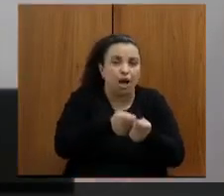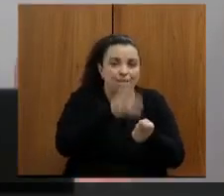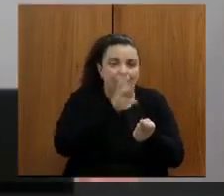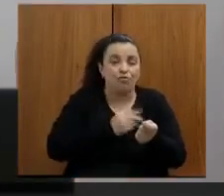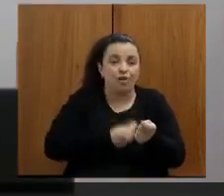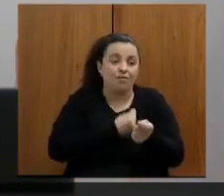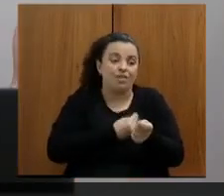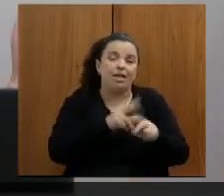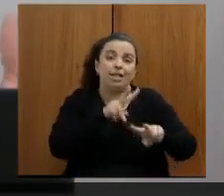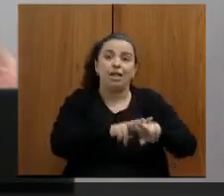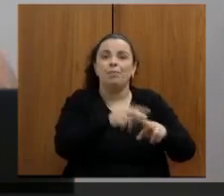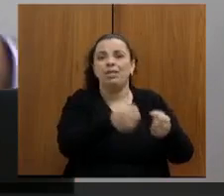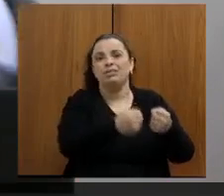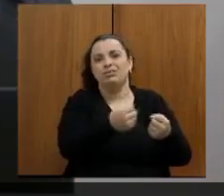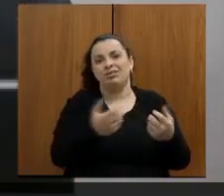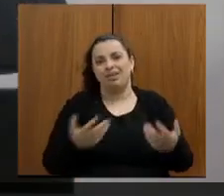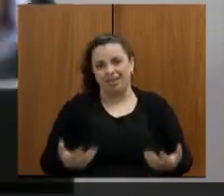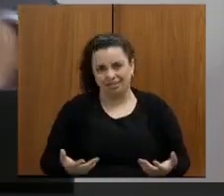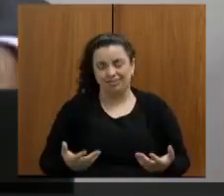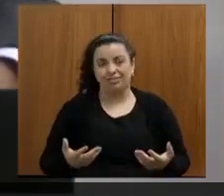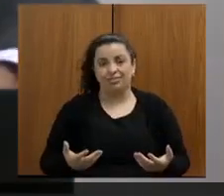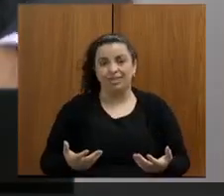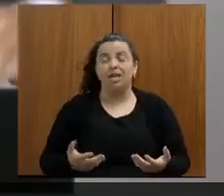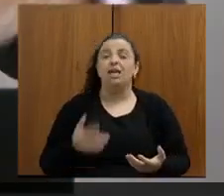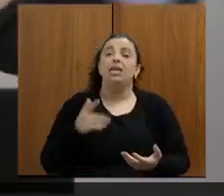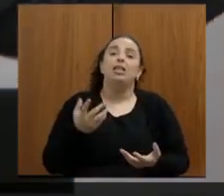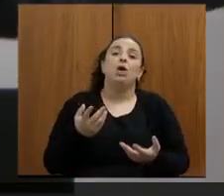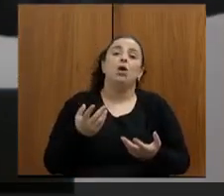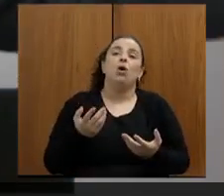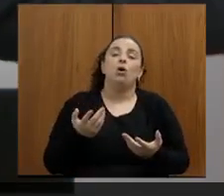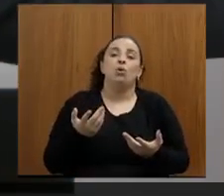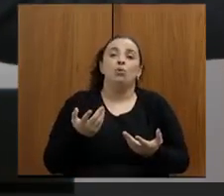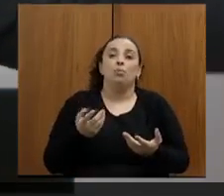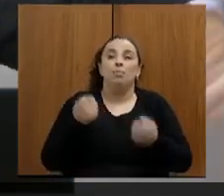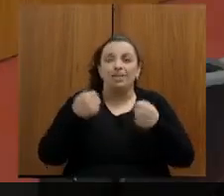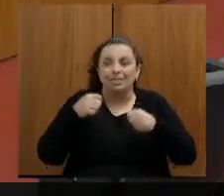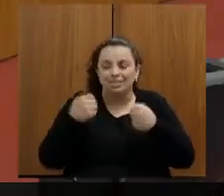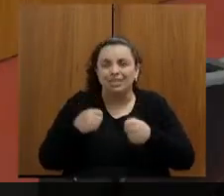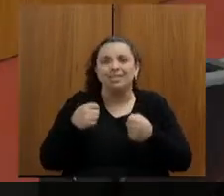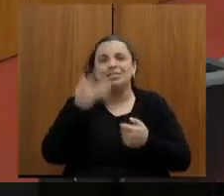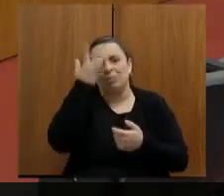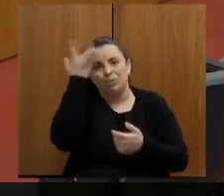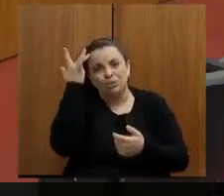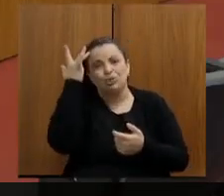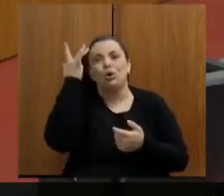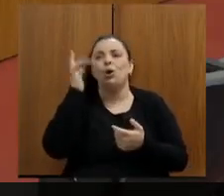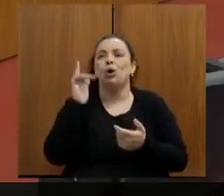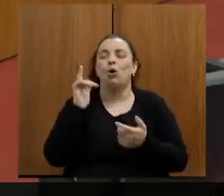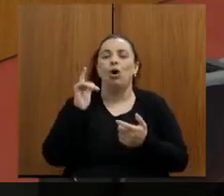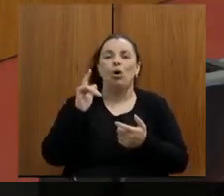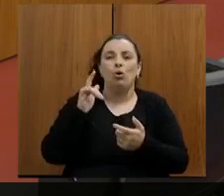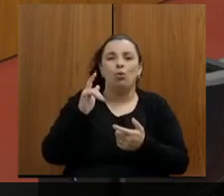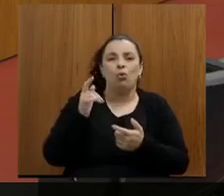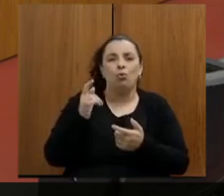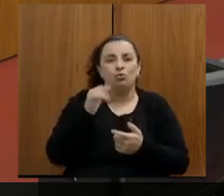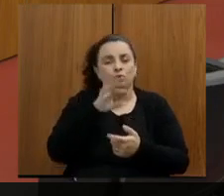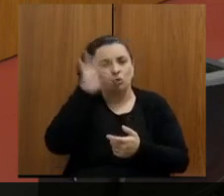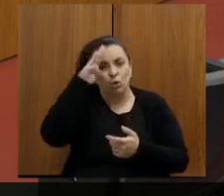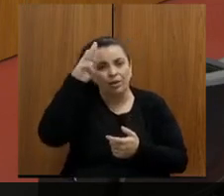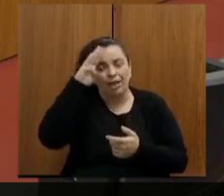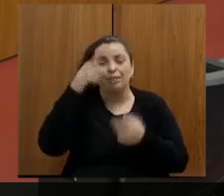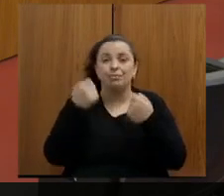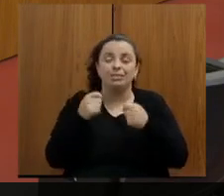a viatura não anda o a viatura do bombeiro o macacão antichama a o incêndio